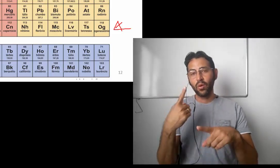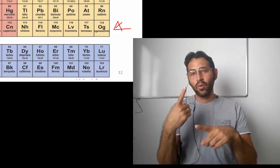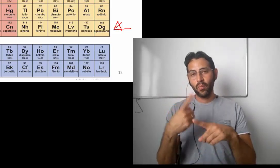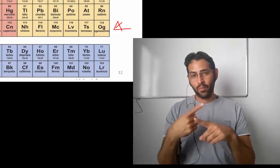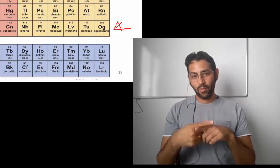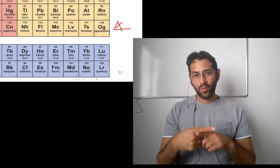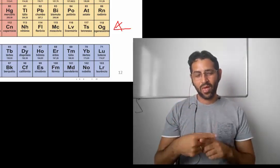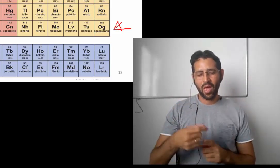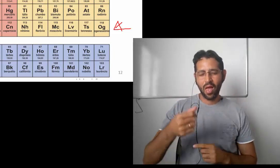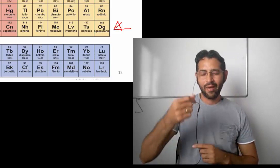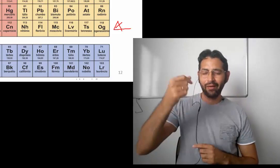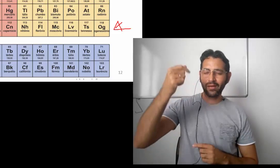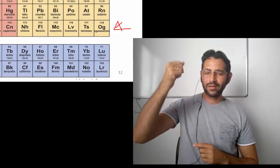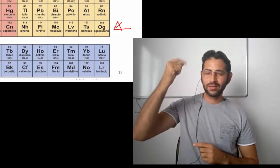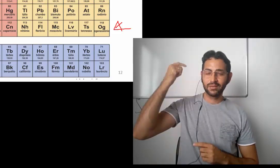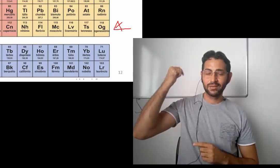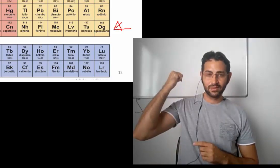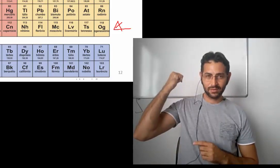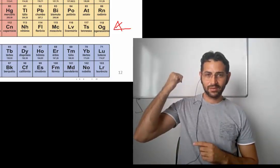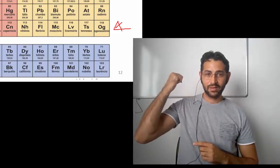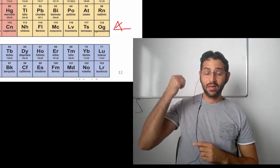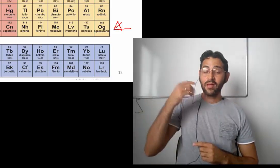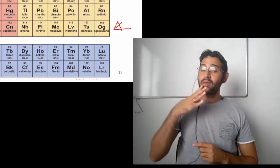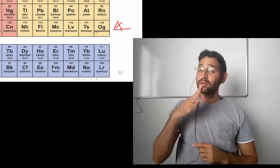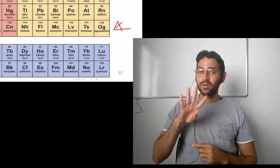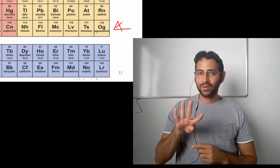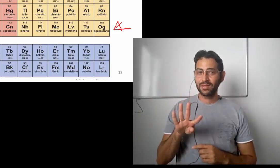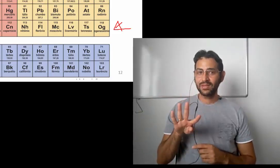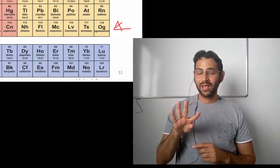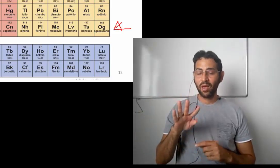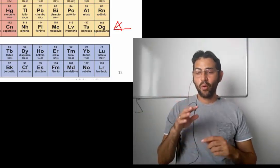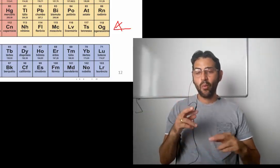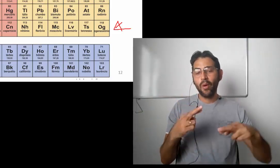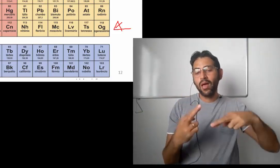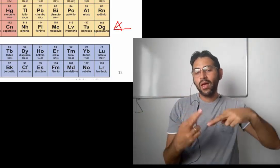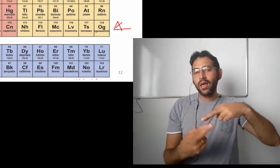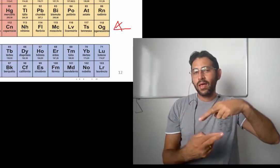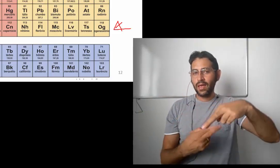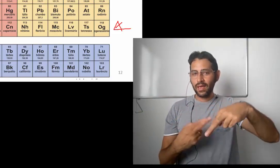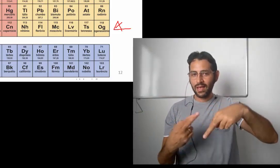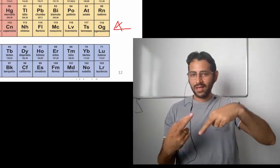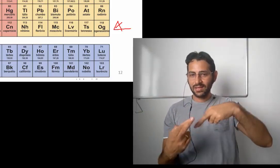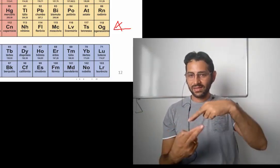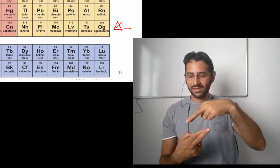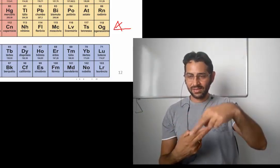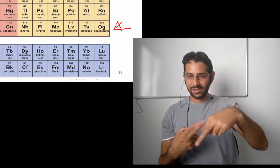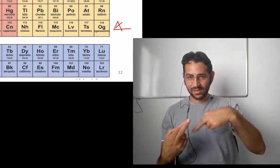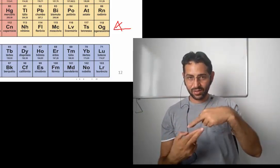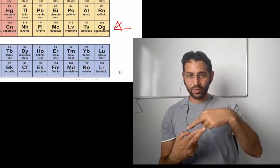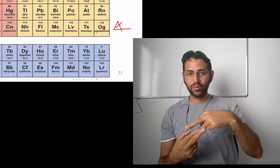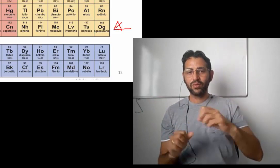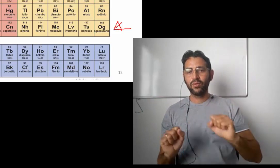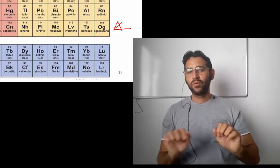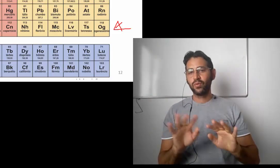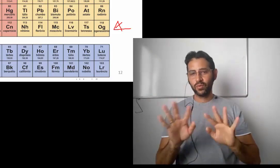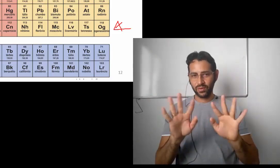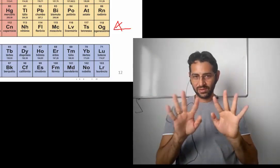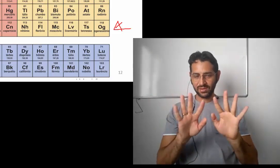ó, da última coluna. E ele tem esse nome de gases nobres porque eles têm uma